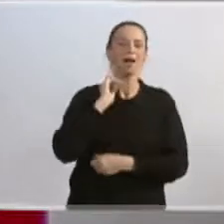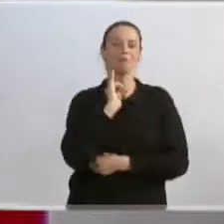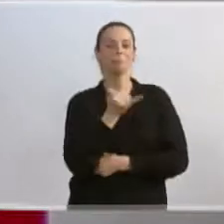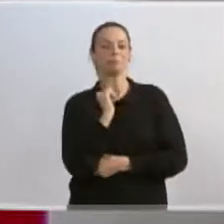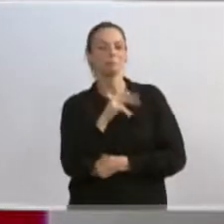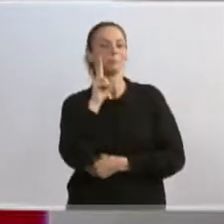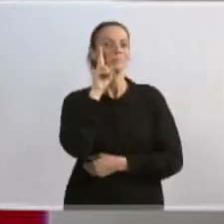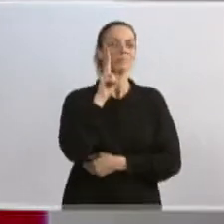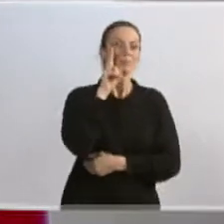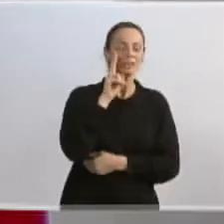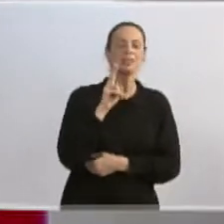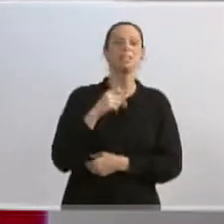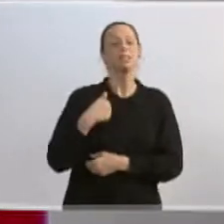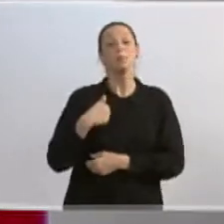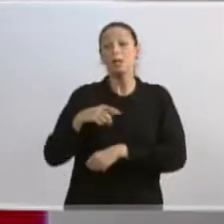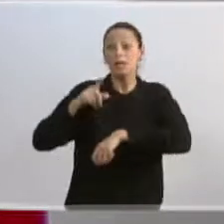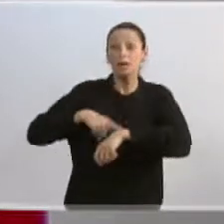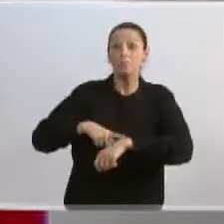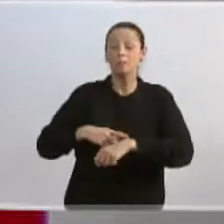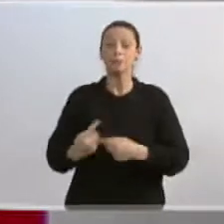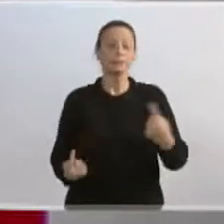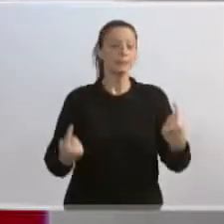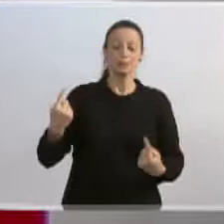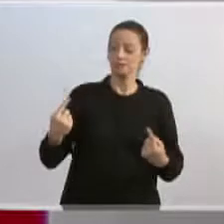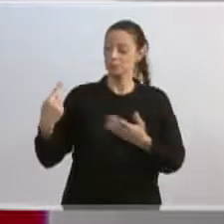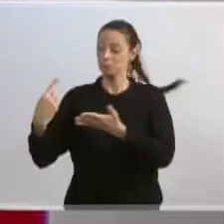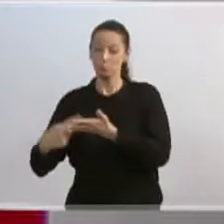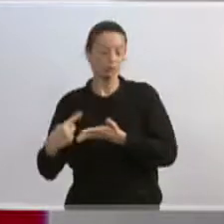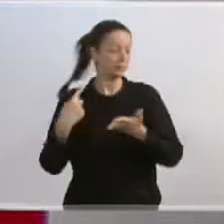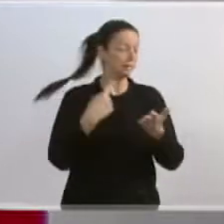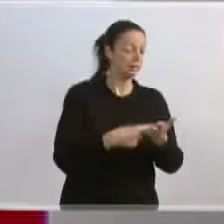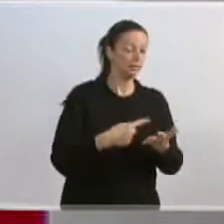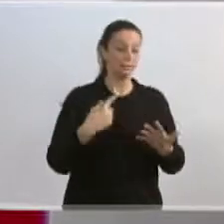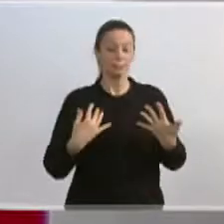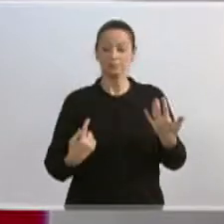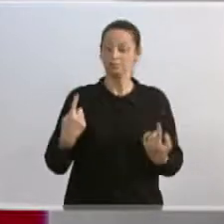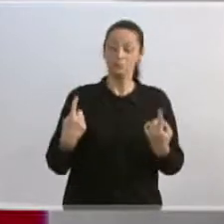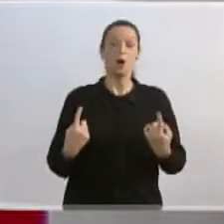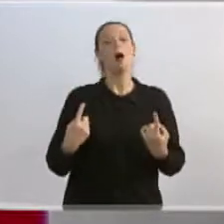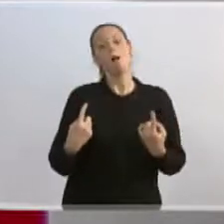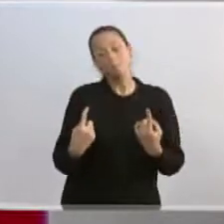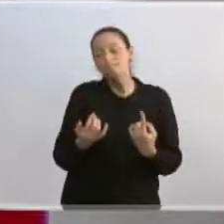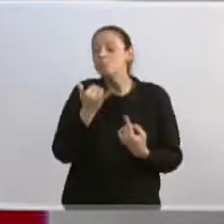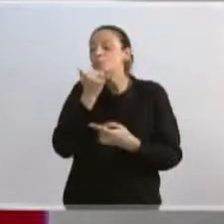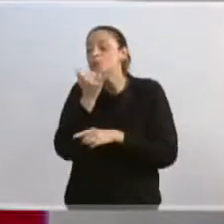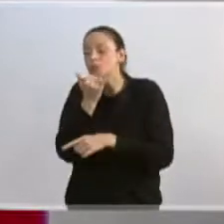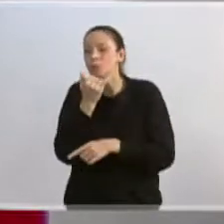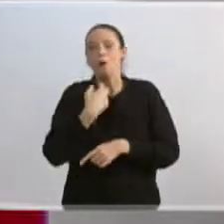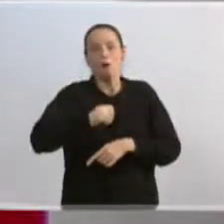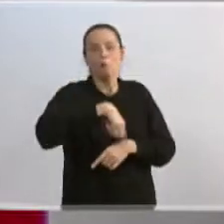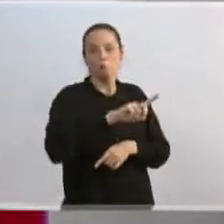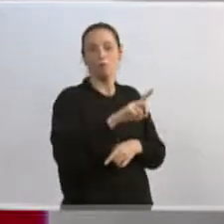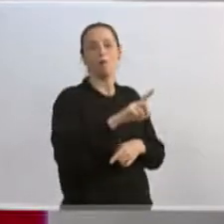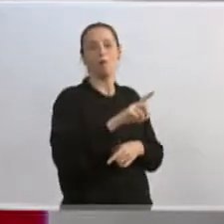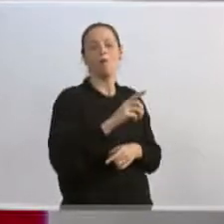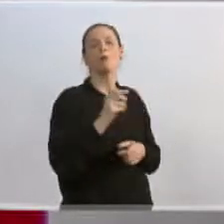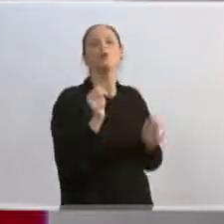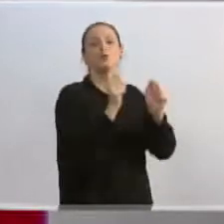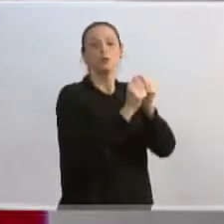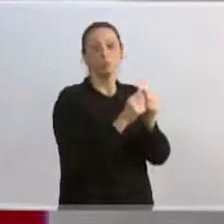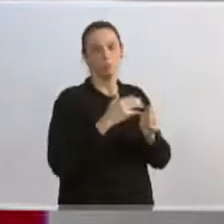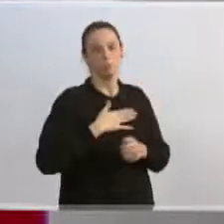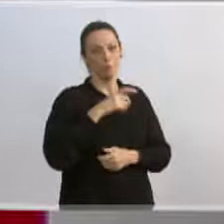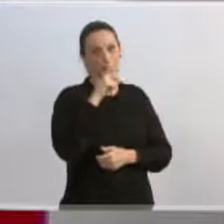foi a opção que eu fiz naquele momentos mas mandou um abraço a todos aqueles membros de clubes de caça e tiro que eu não pude encontrar